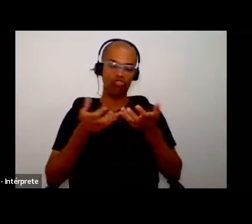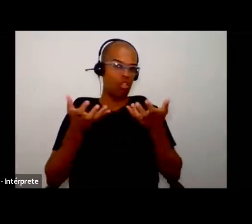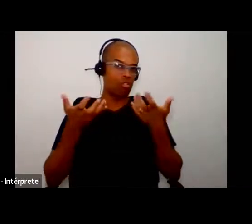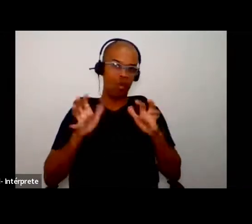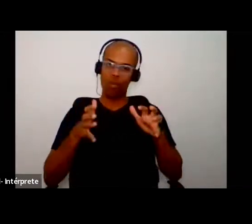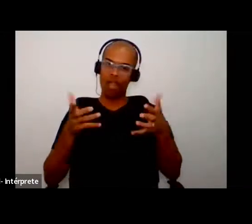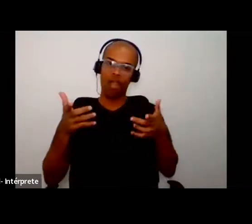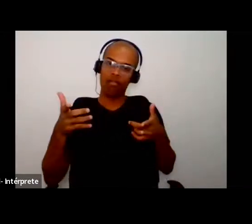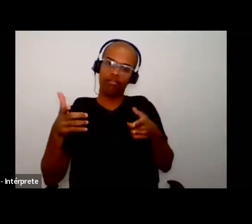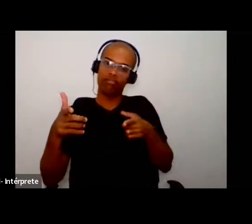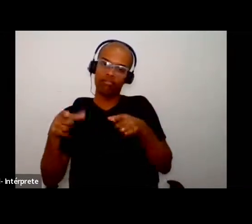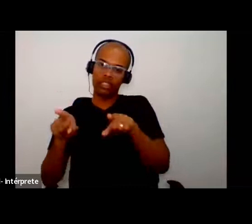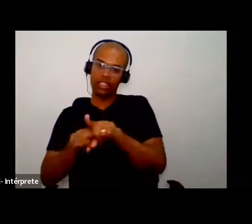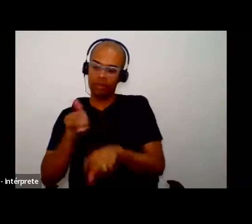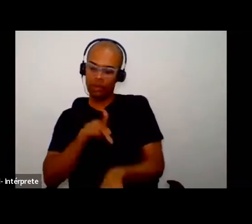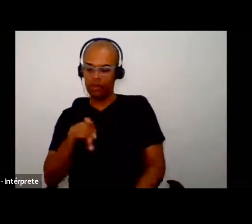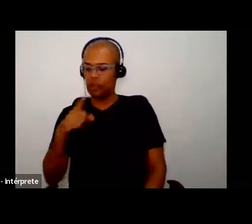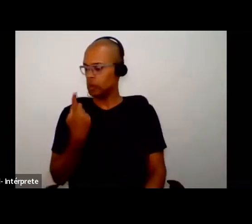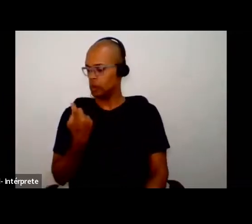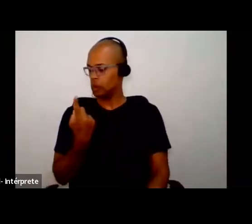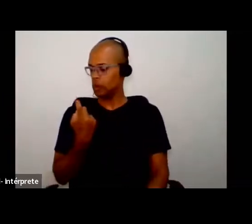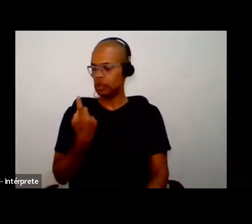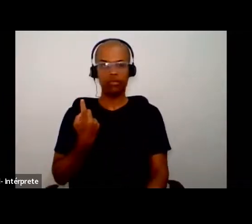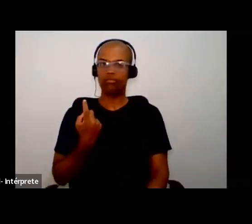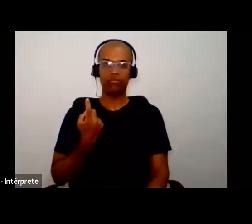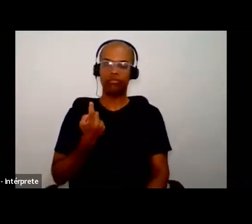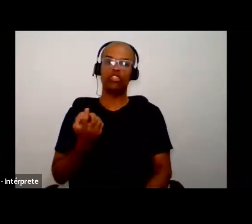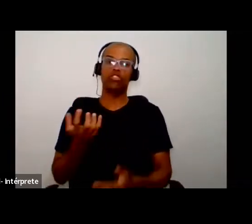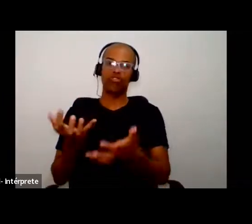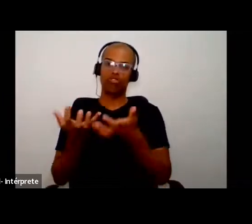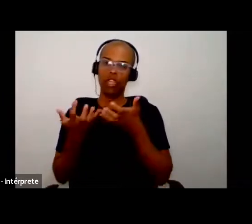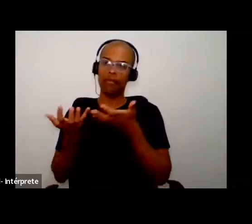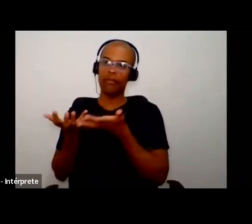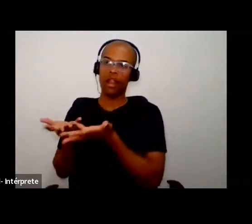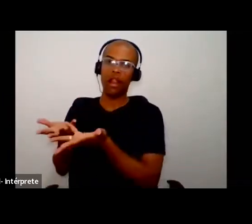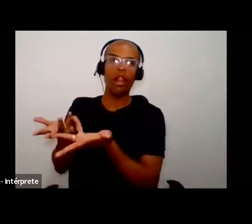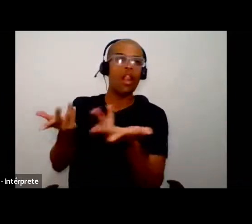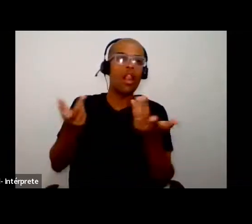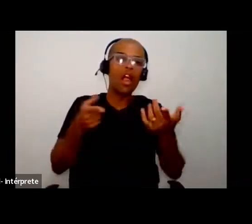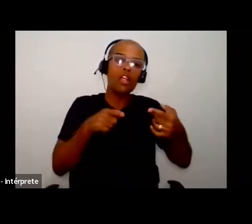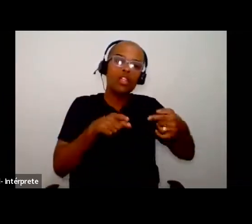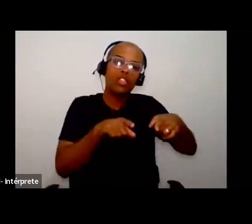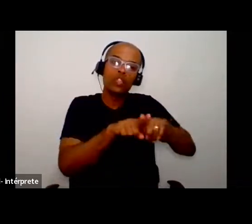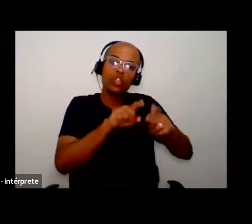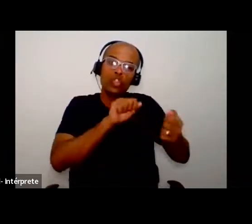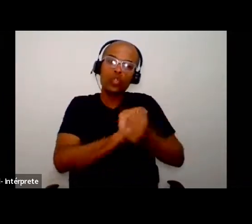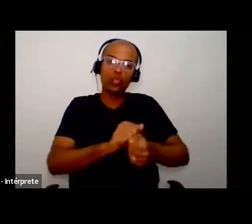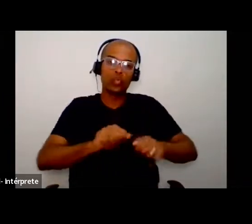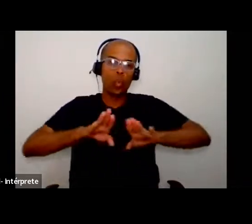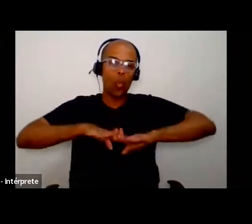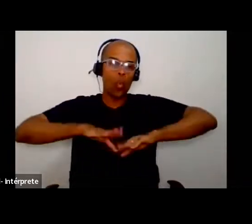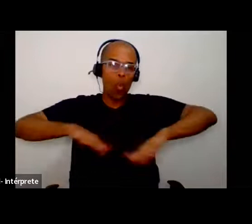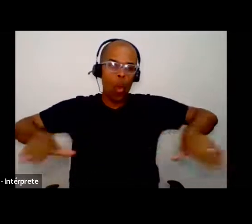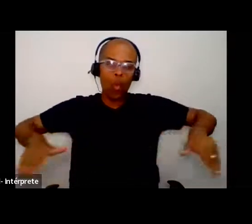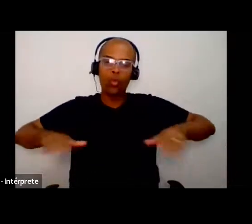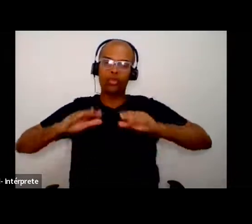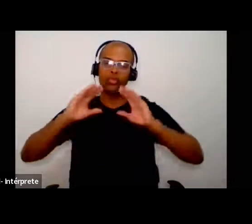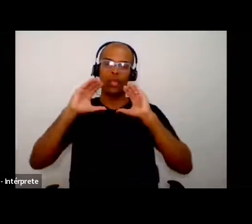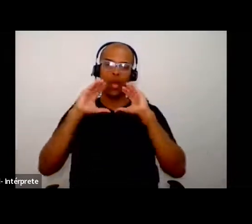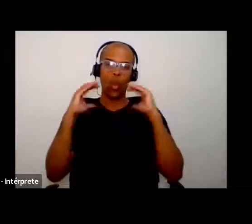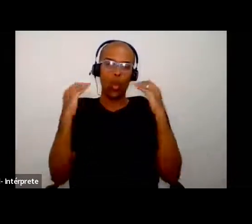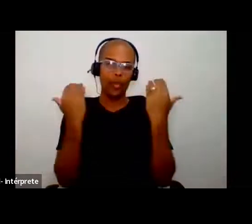engajados professores sozinhos, nós queremos engajar-se junto com os nossos alunos, com a comunidade, com